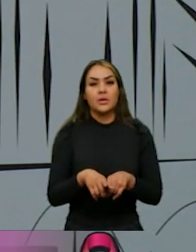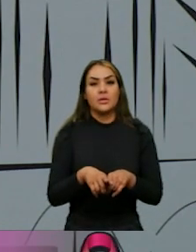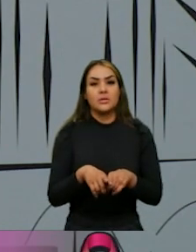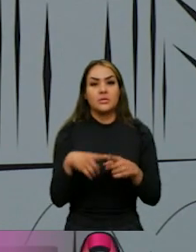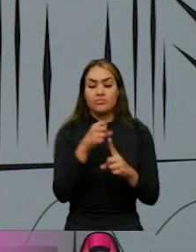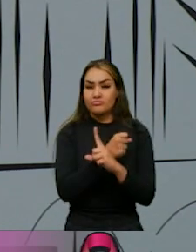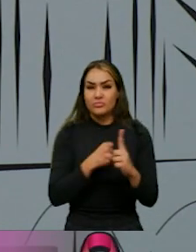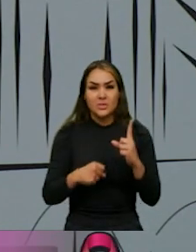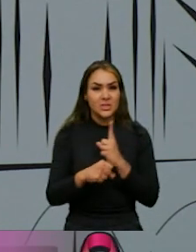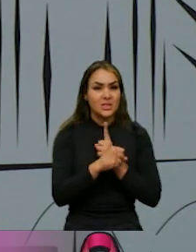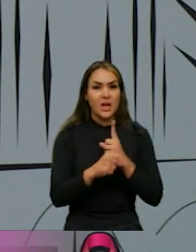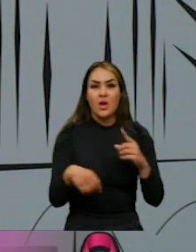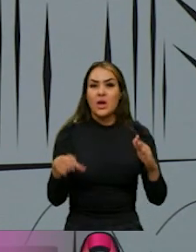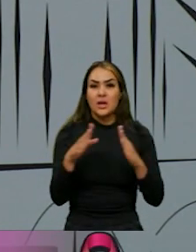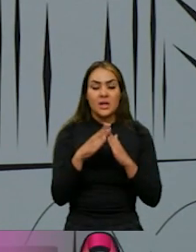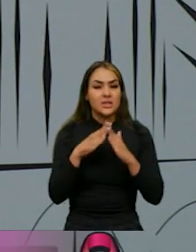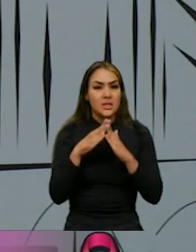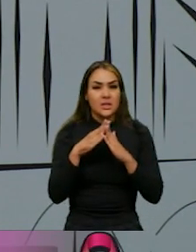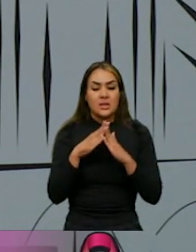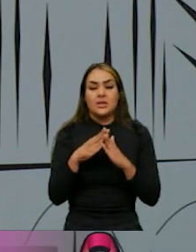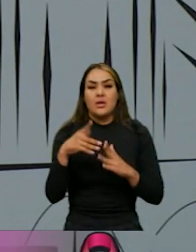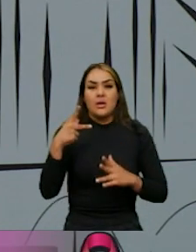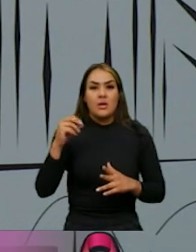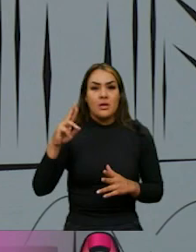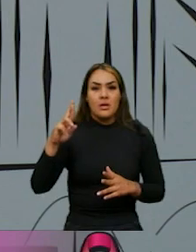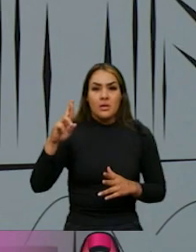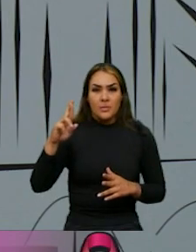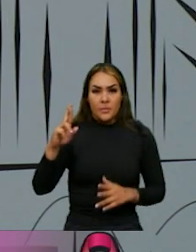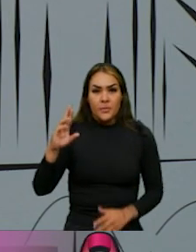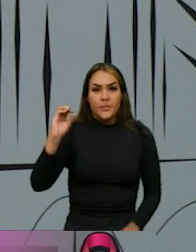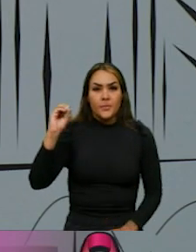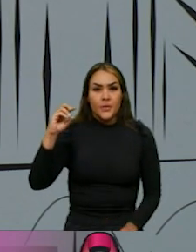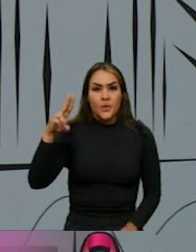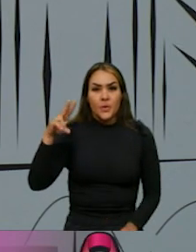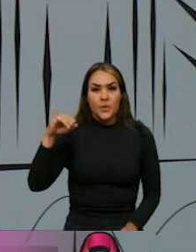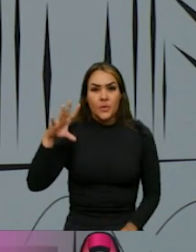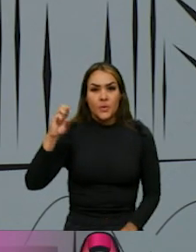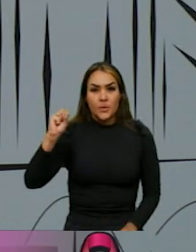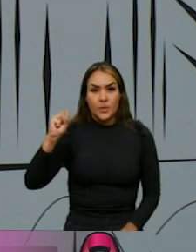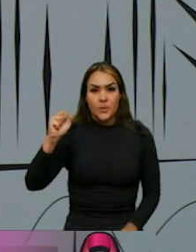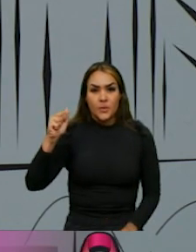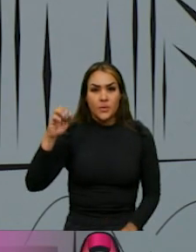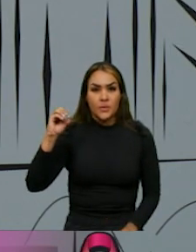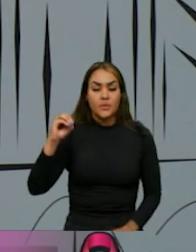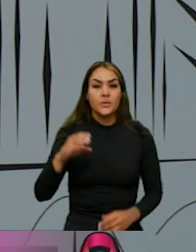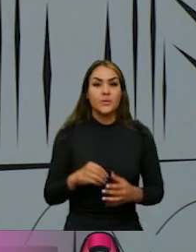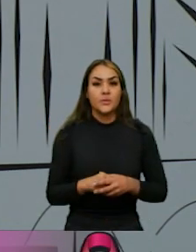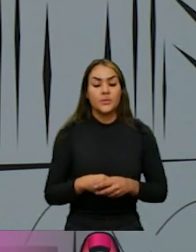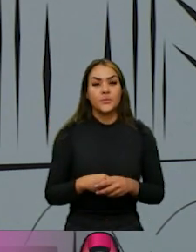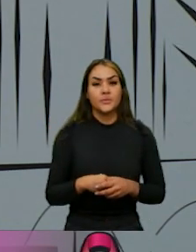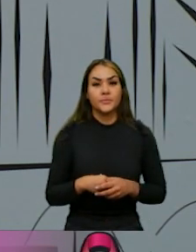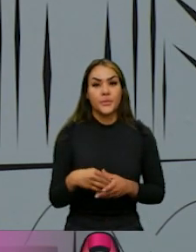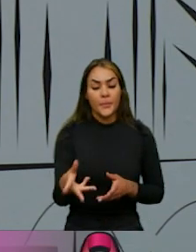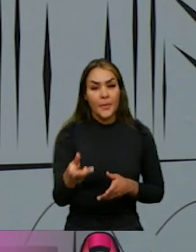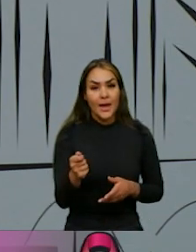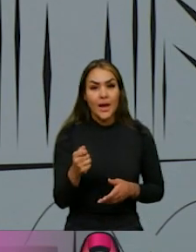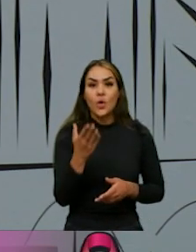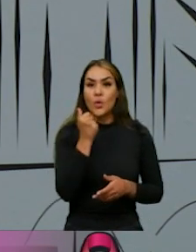Casa da Provisão, no qual arrecada alimentos e ajuda muita gente no Brasil, roupas.